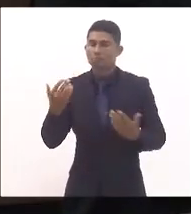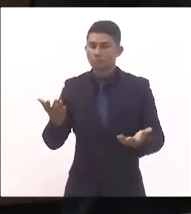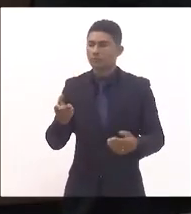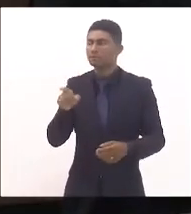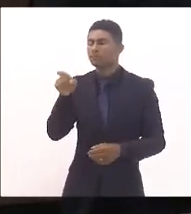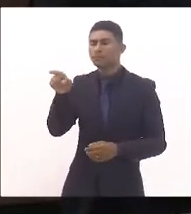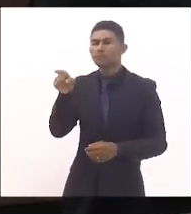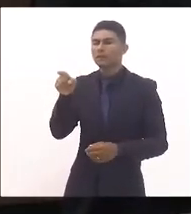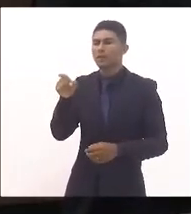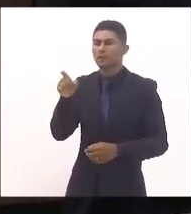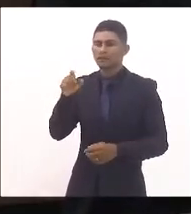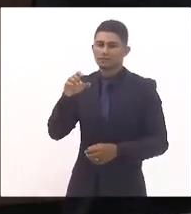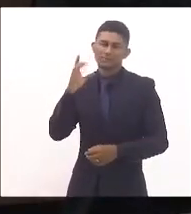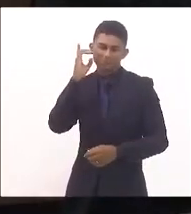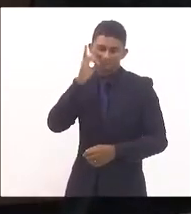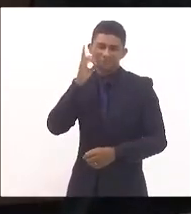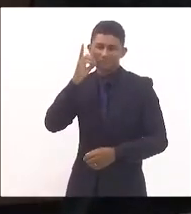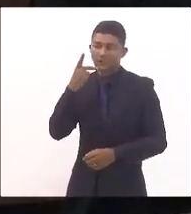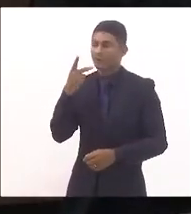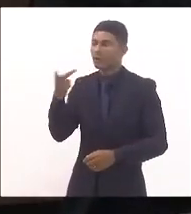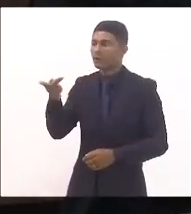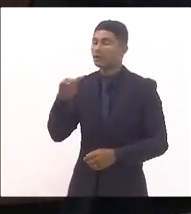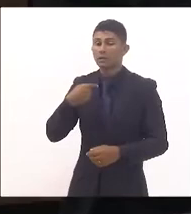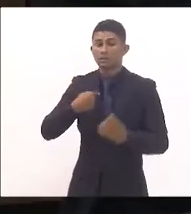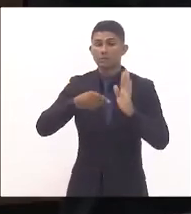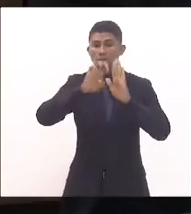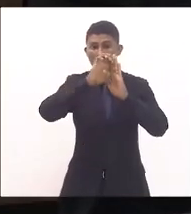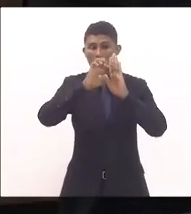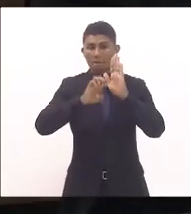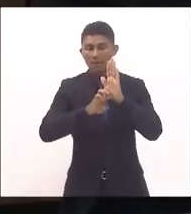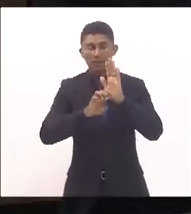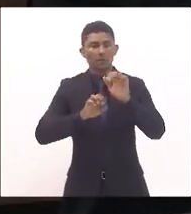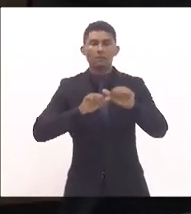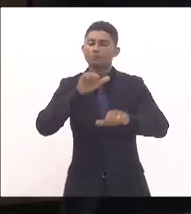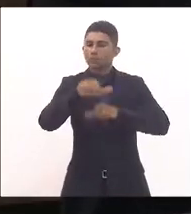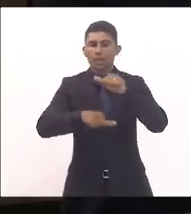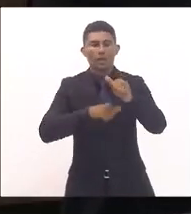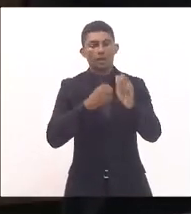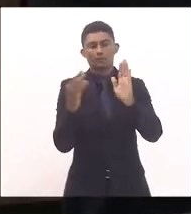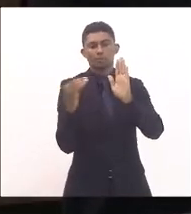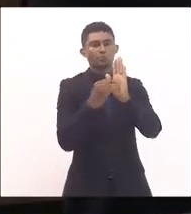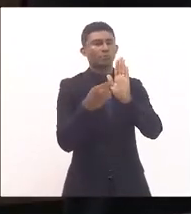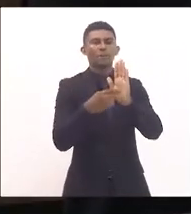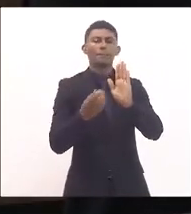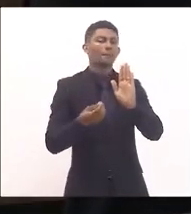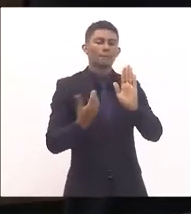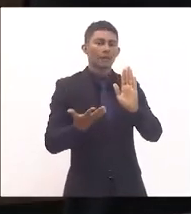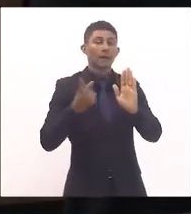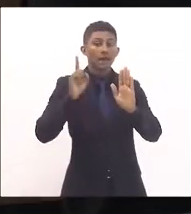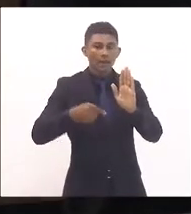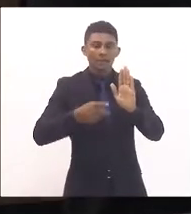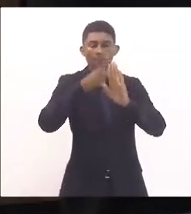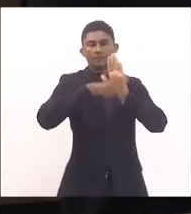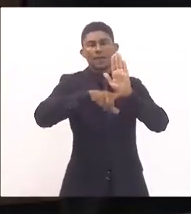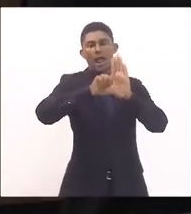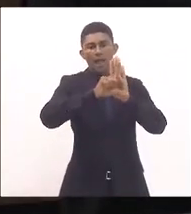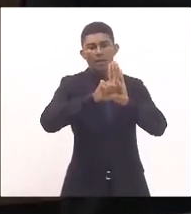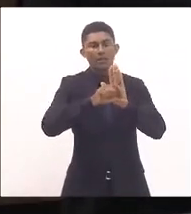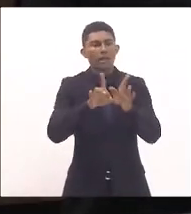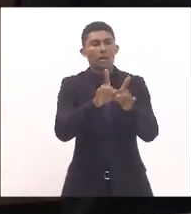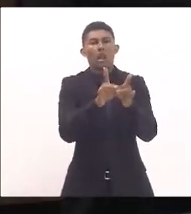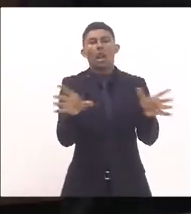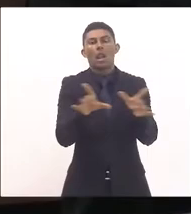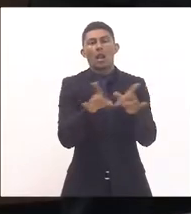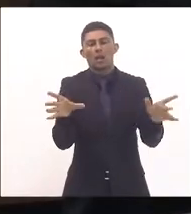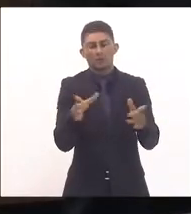Augusto, eu apresentei emendas transformando em autorizativo para que pudéssemos abrir o processo de discussão,